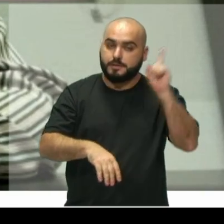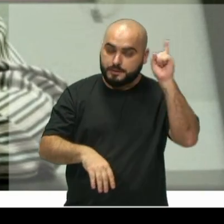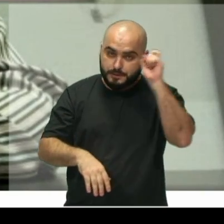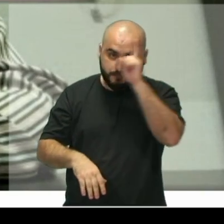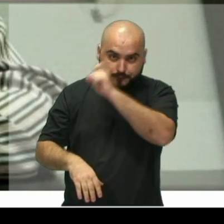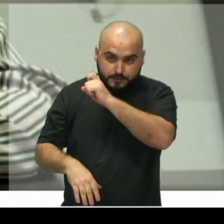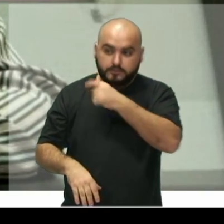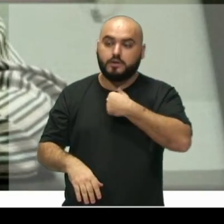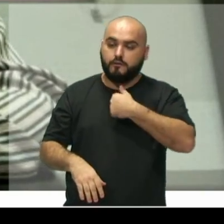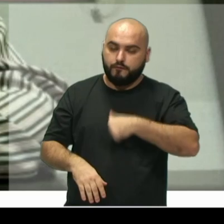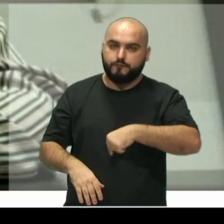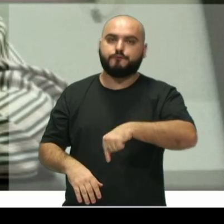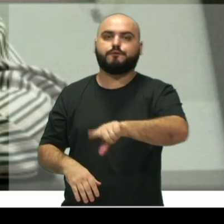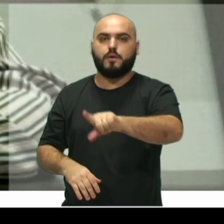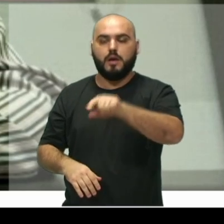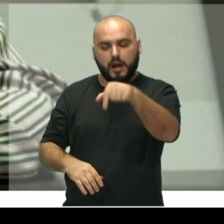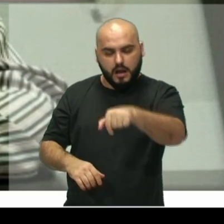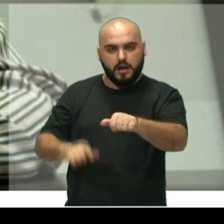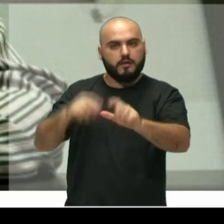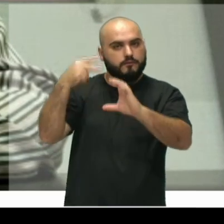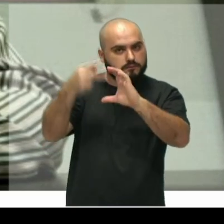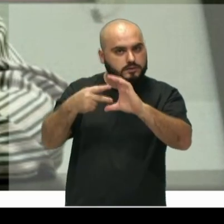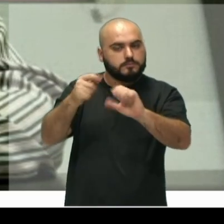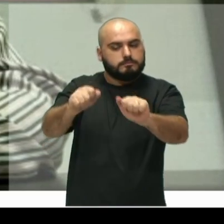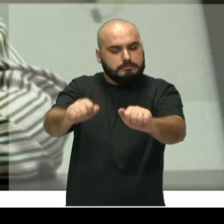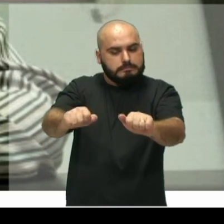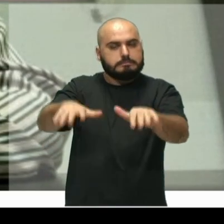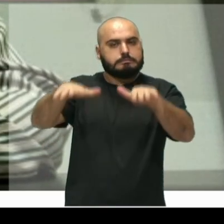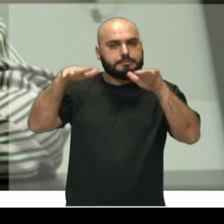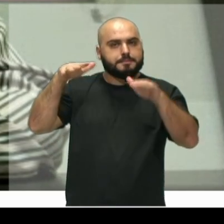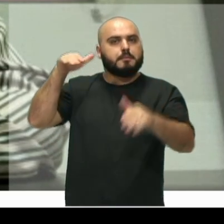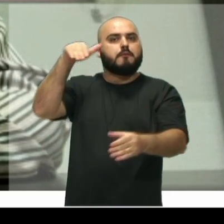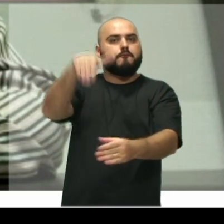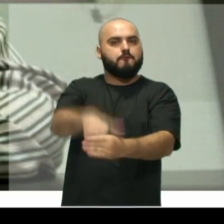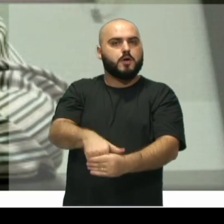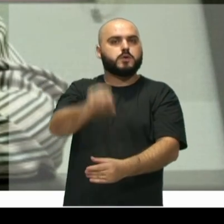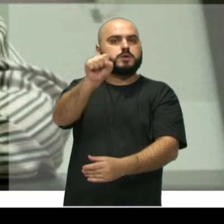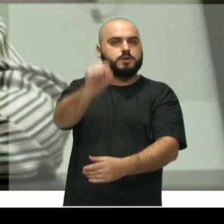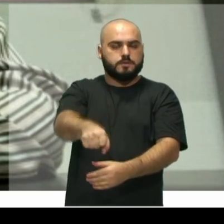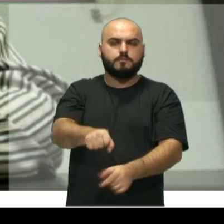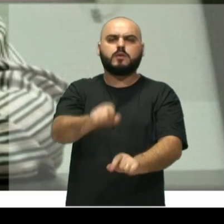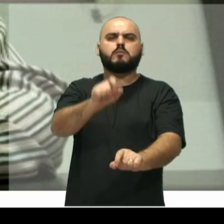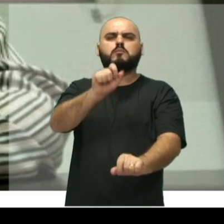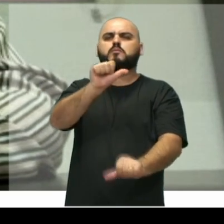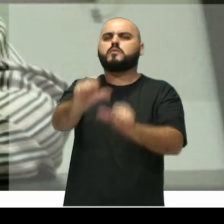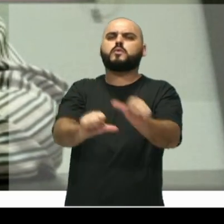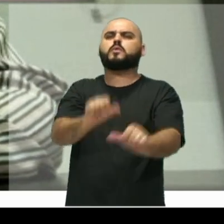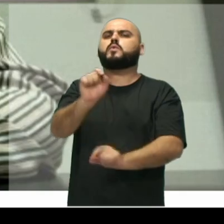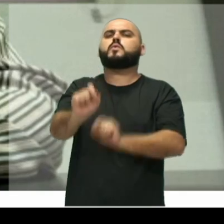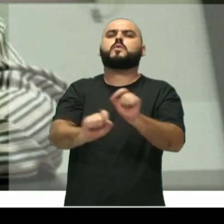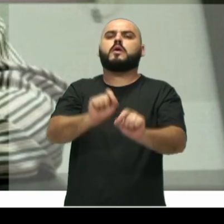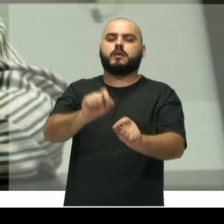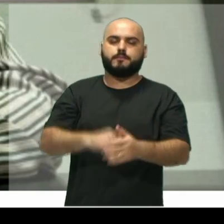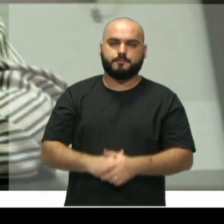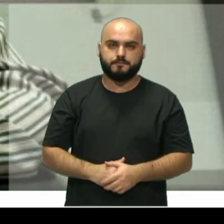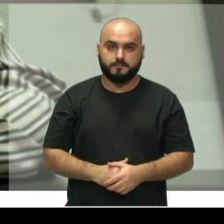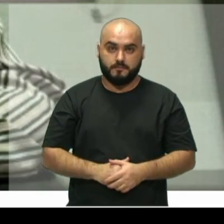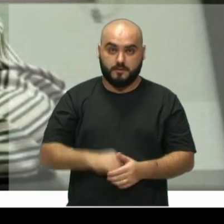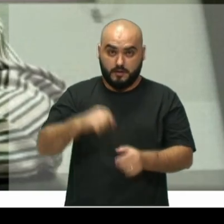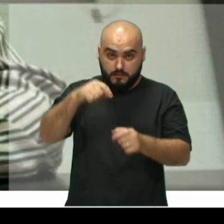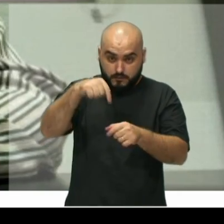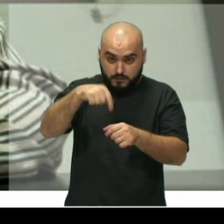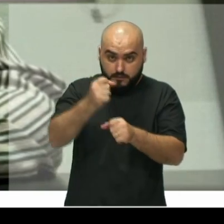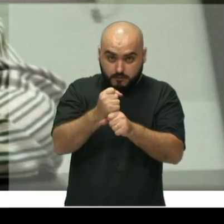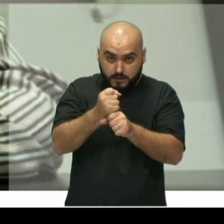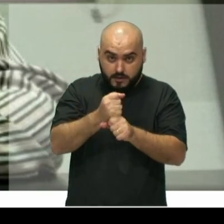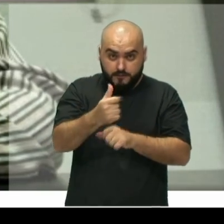ao plenário, foi aprovado por unanimidade, onde nós trocamos apenas e pontualmente para esse caso, que em